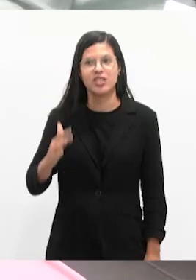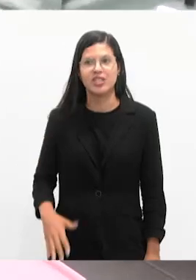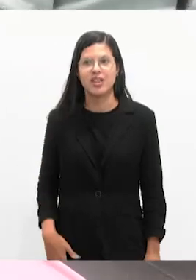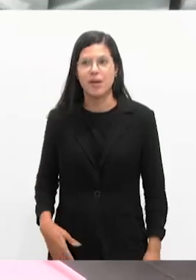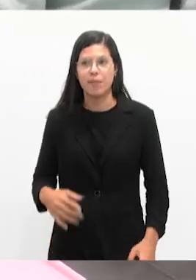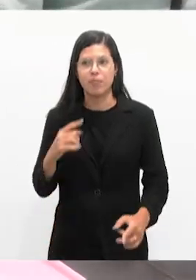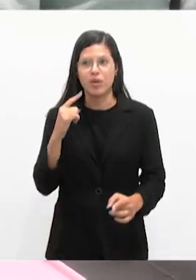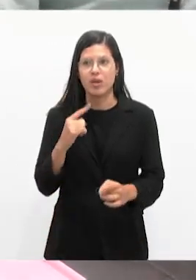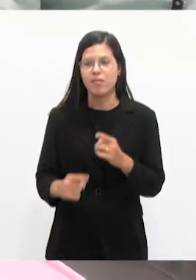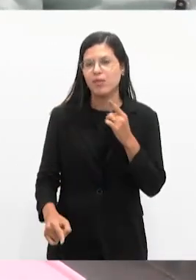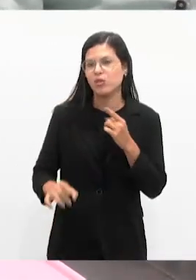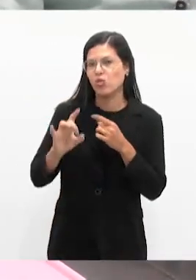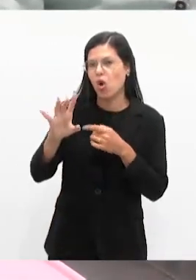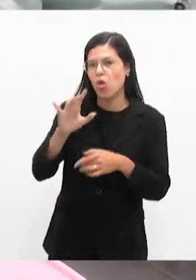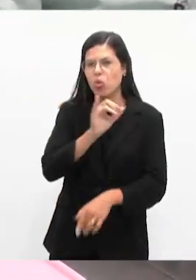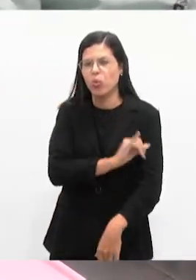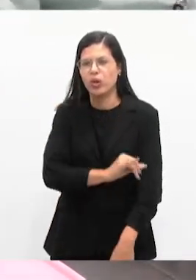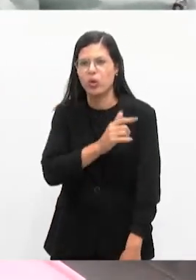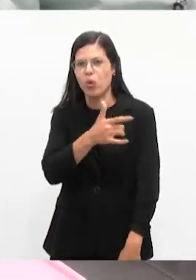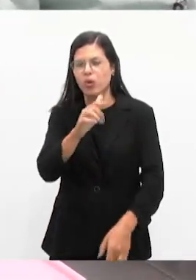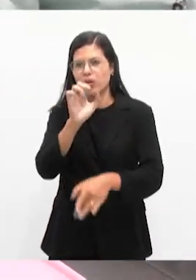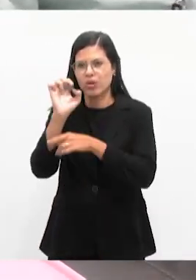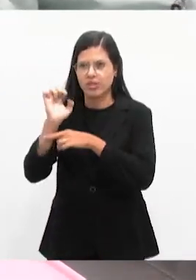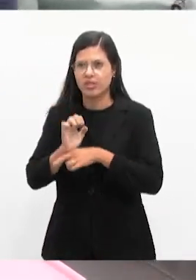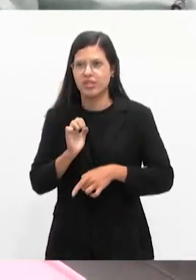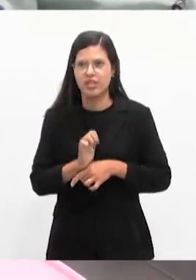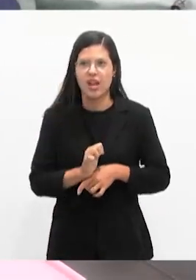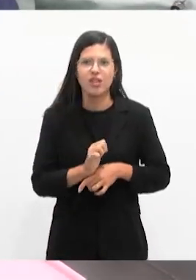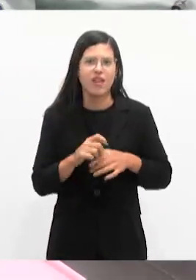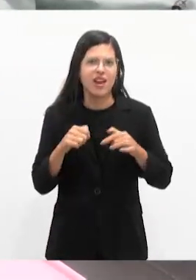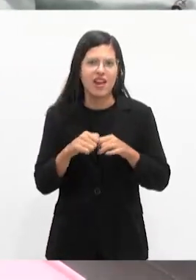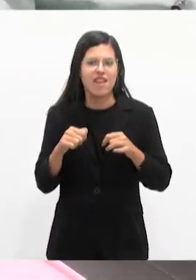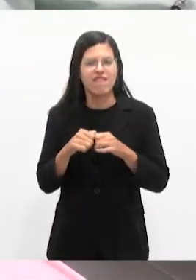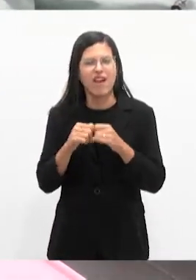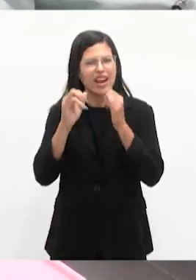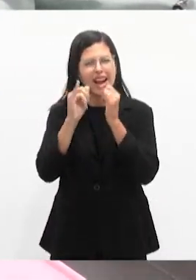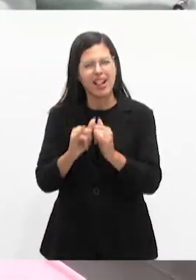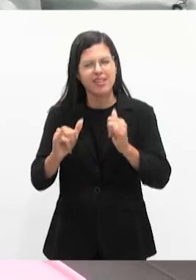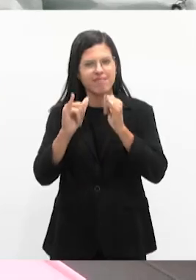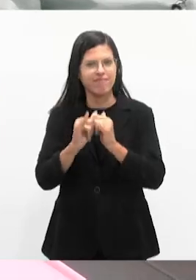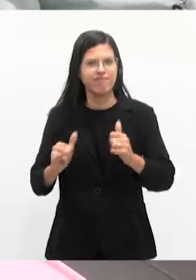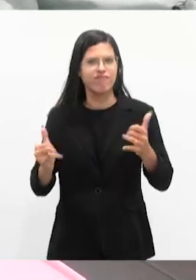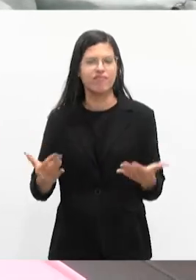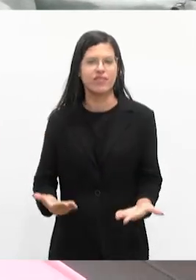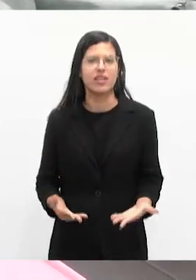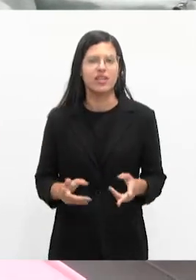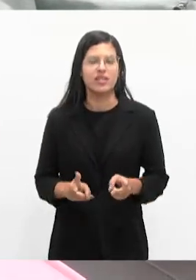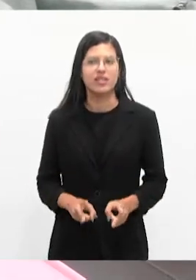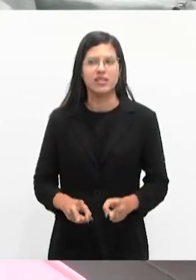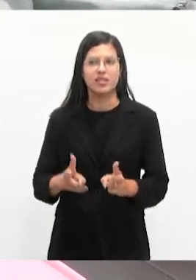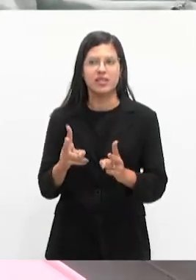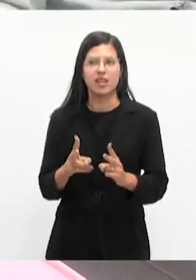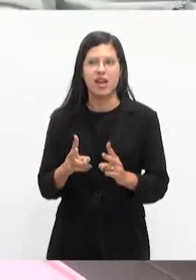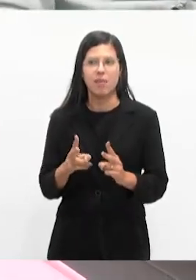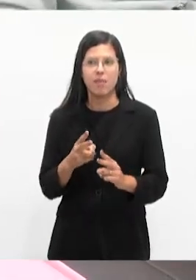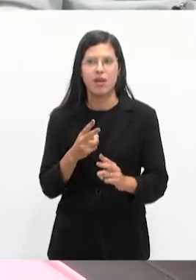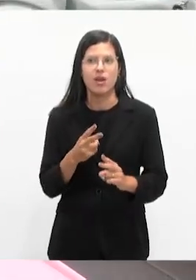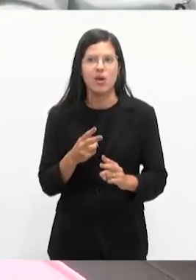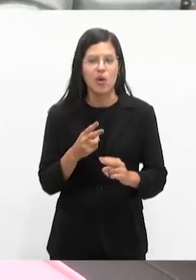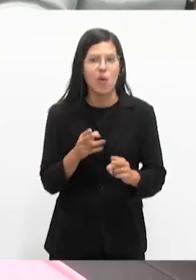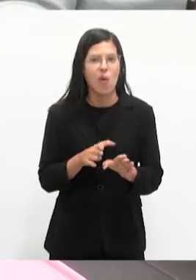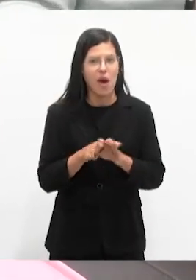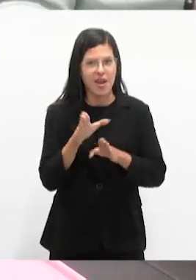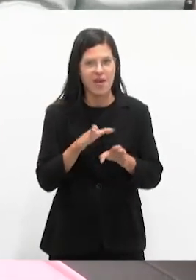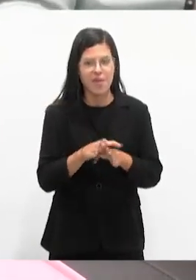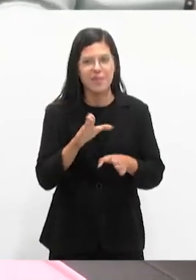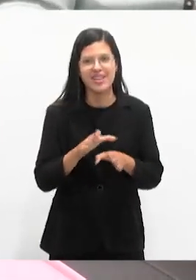só no Rio e nos outros estados, como é que é? Faz aquele escândalo de hábito, sempre com a recomendação da Firjan debaixo do braço, mas